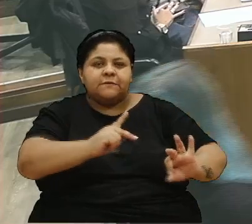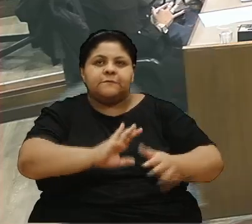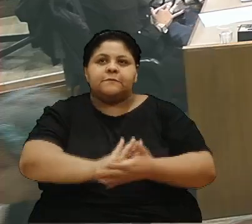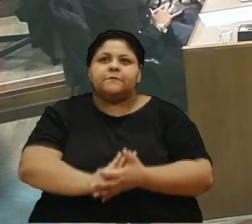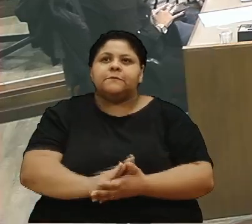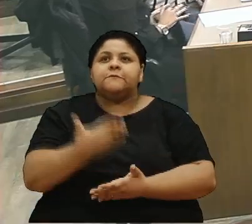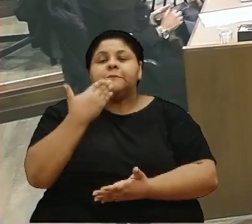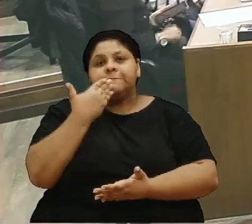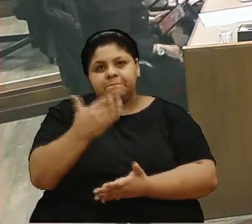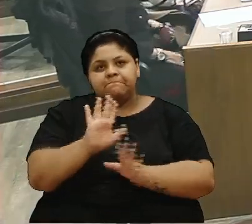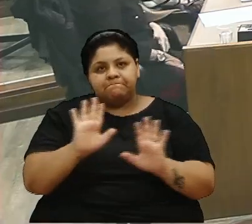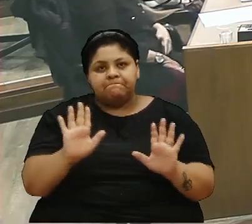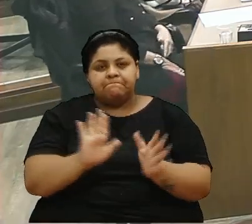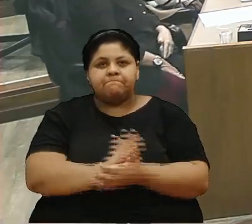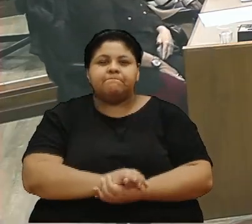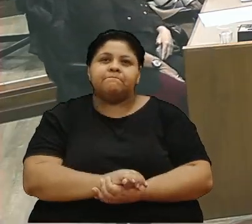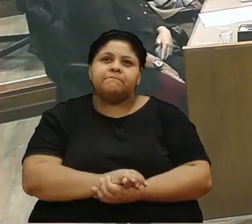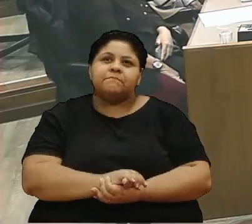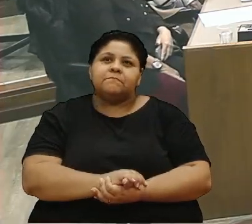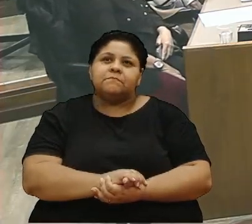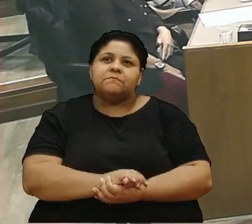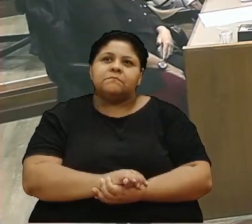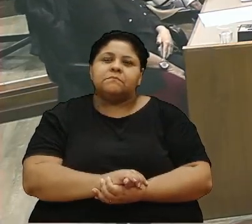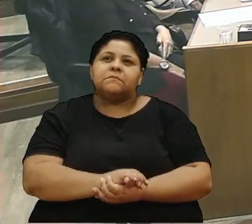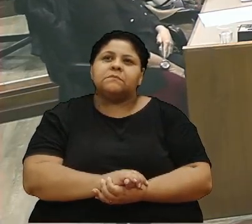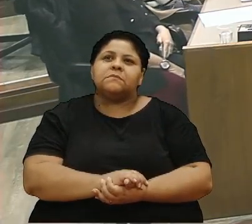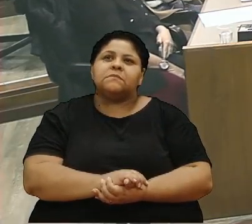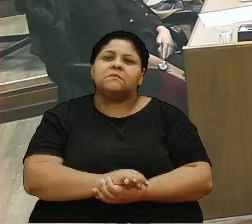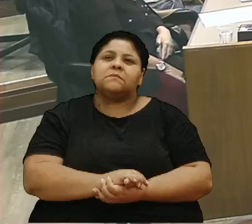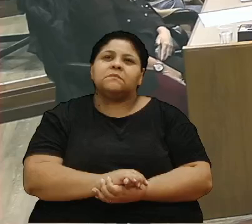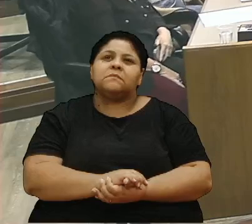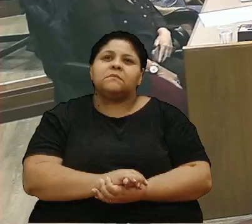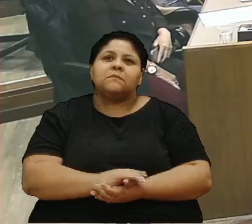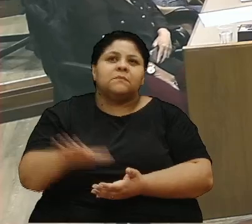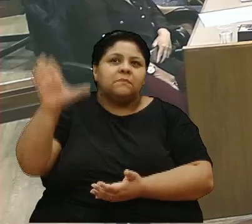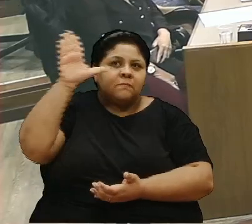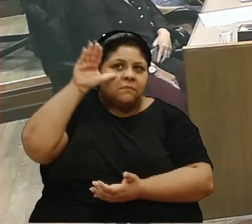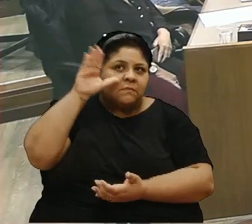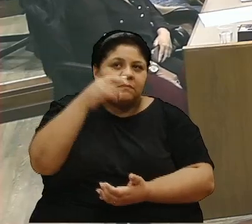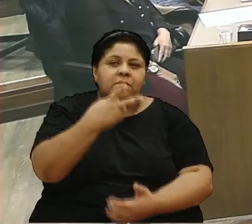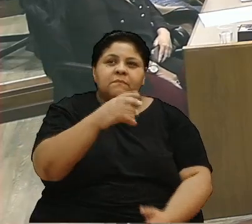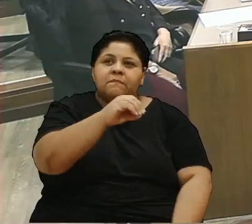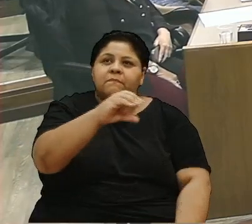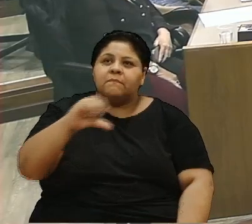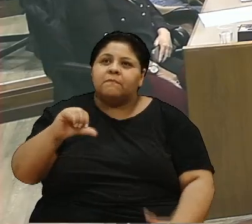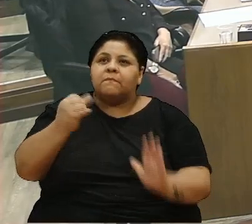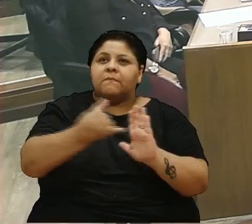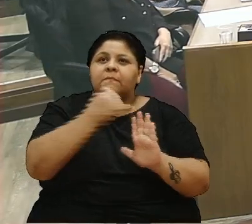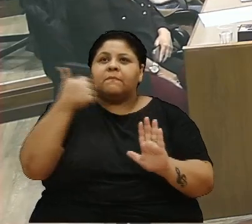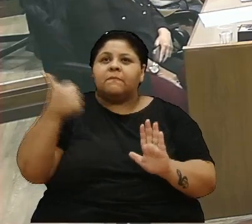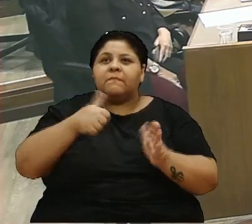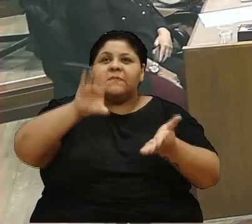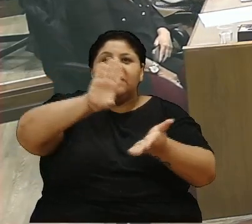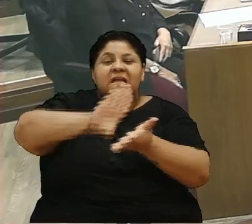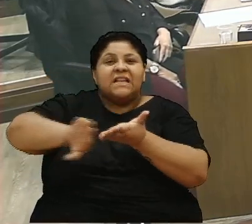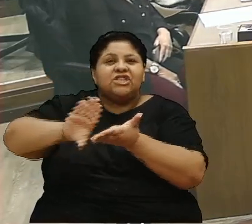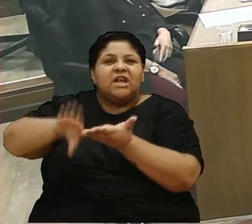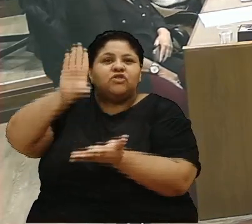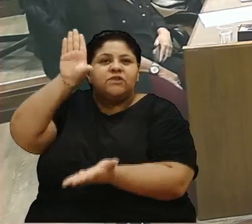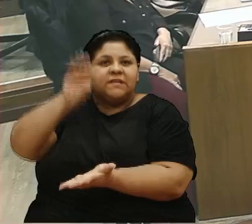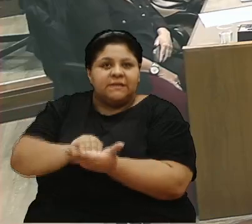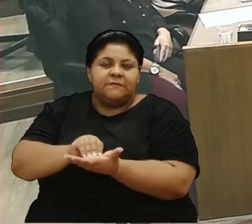vou ter que pedir. Pois não, vereadora Daiane Mello, qual artigo? Deixa eu verificar aqui, ó. 209, inciso 1. Retirar dos anais. Pois